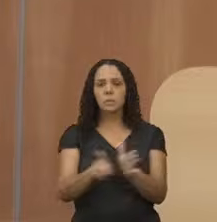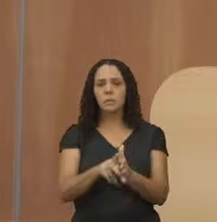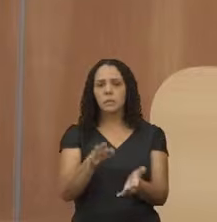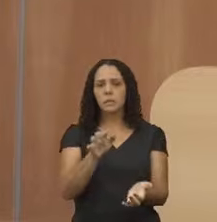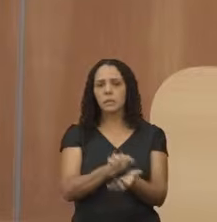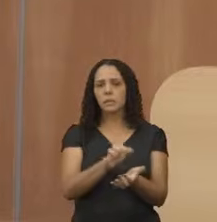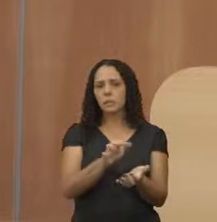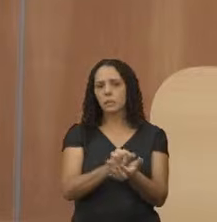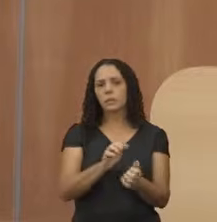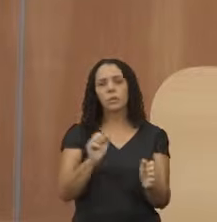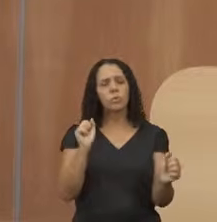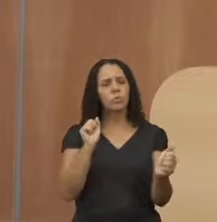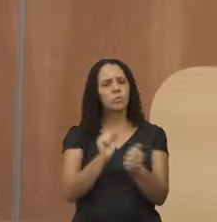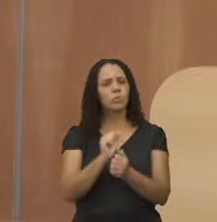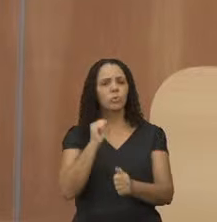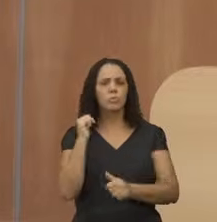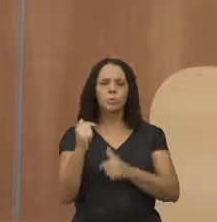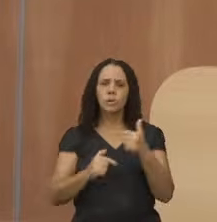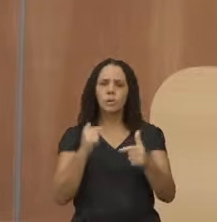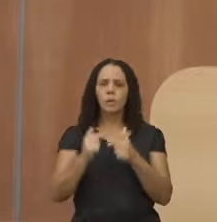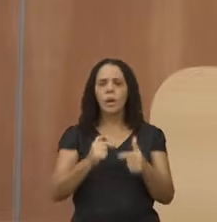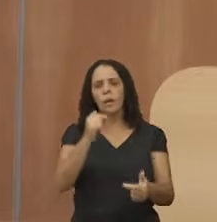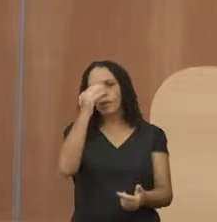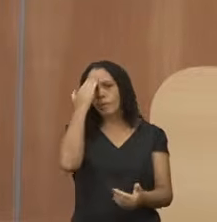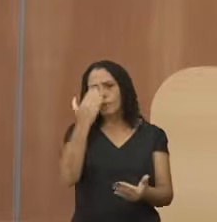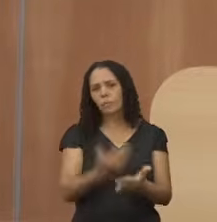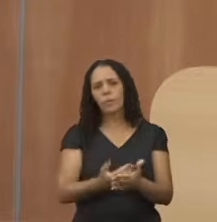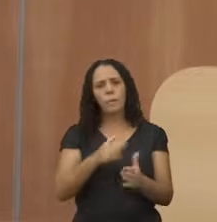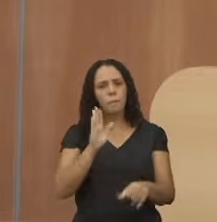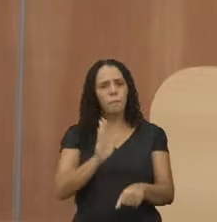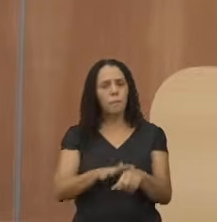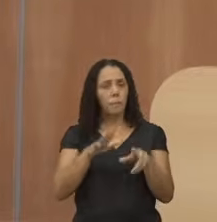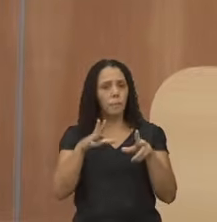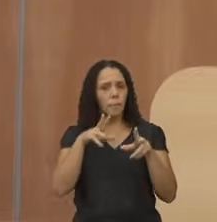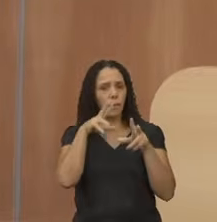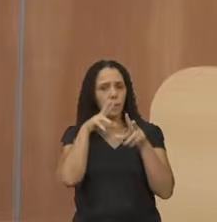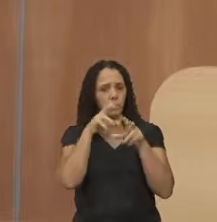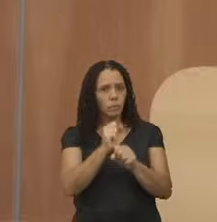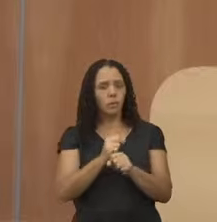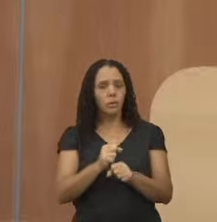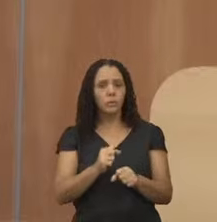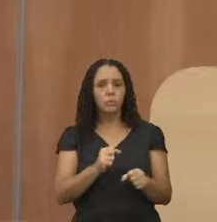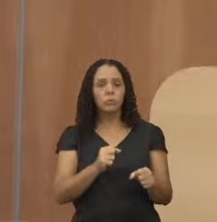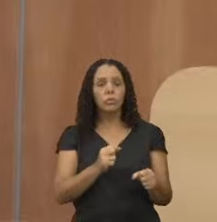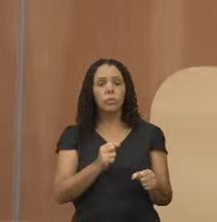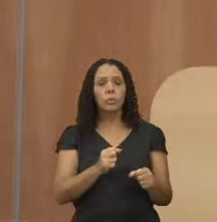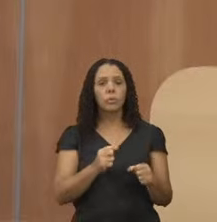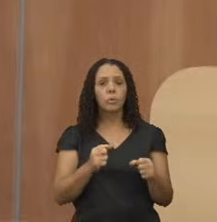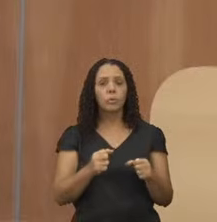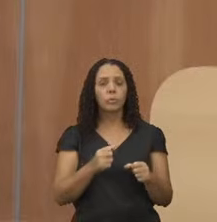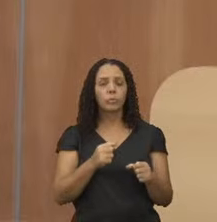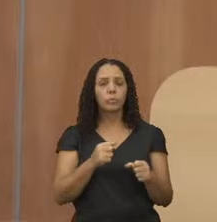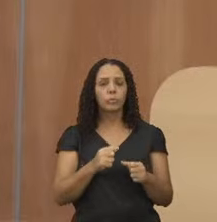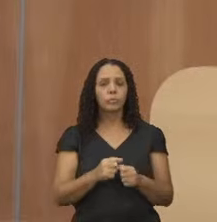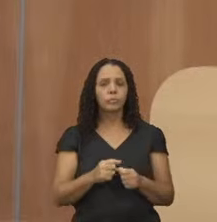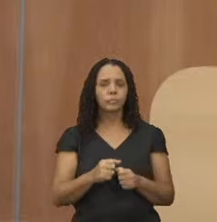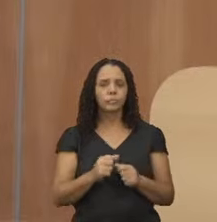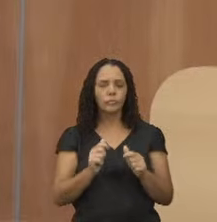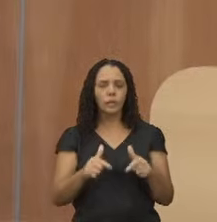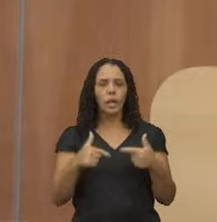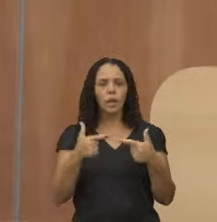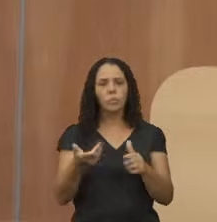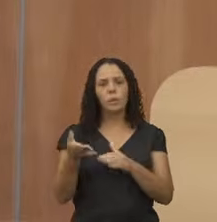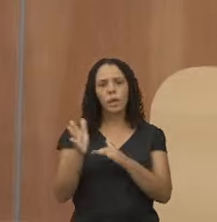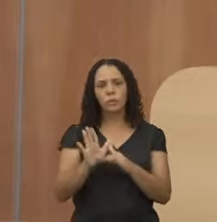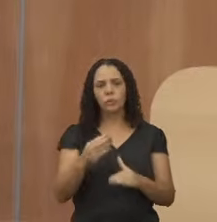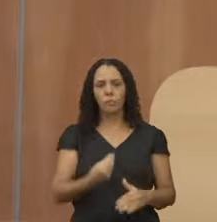juntos trabalhar e confiar que juntos somos mais fortes, não a vitória sem luta, e só a luta muda a vida. Um abraço a todos e